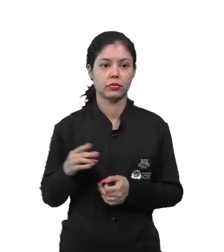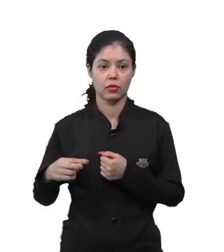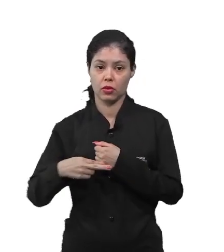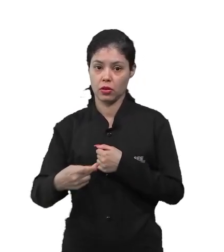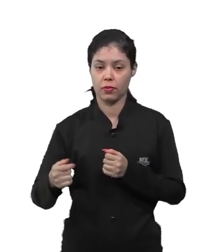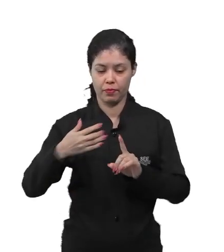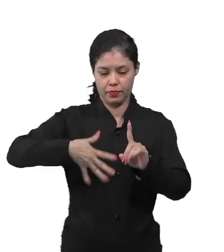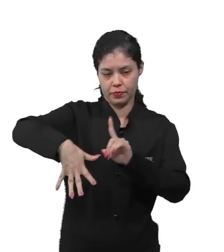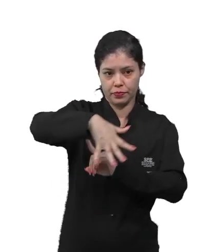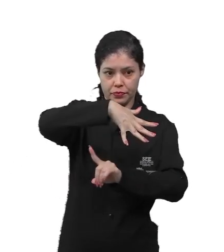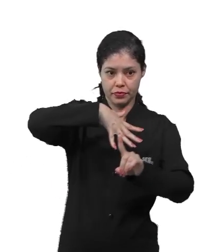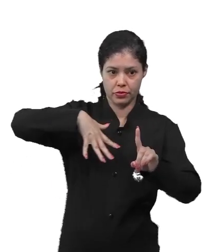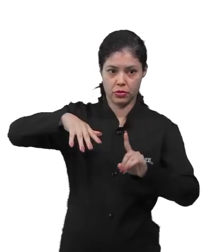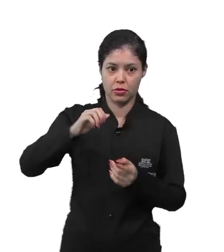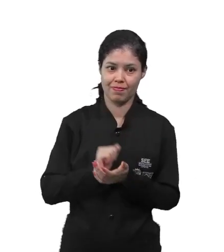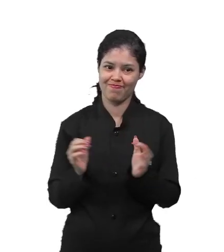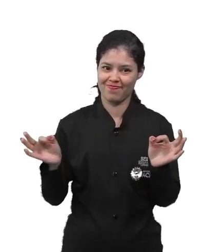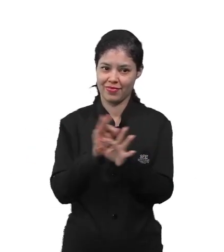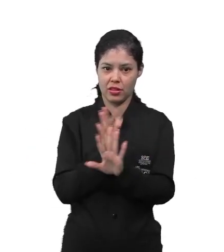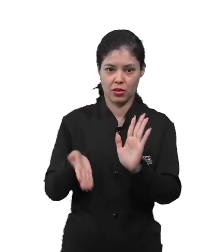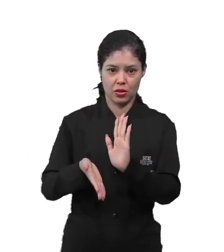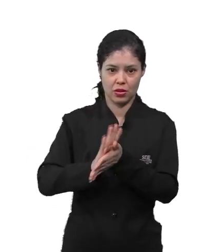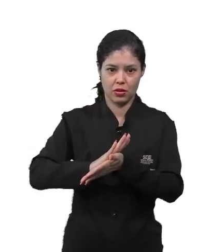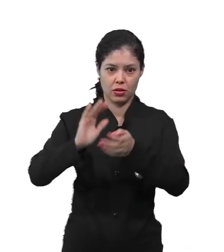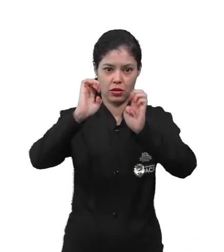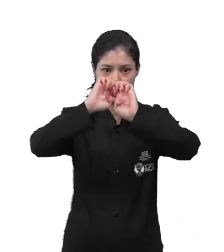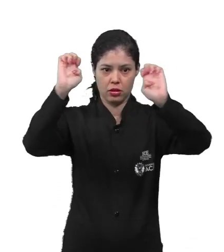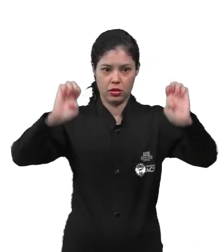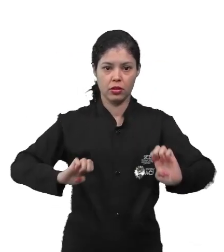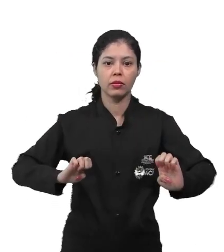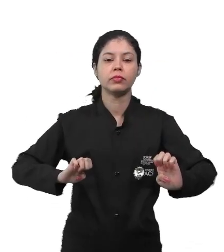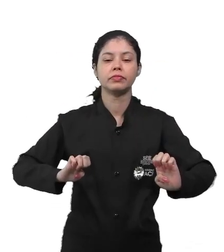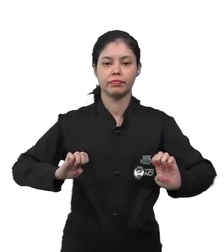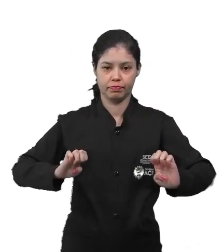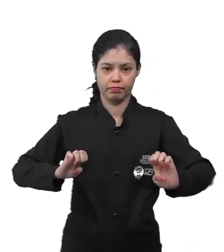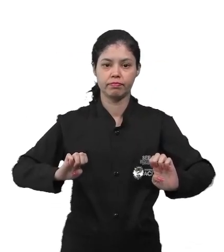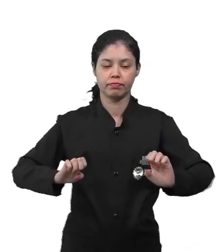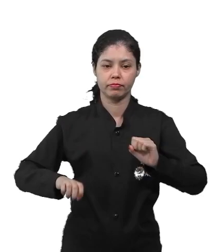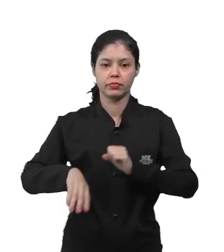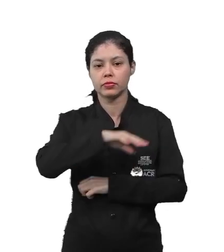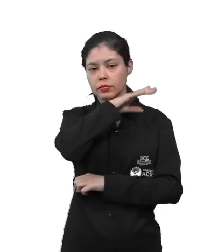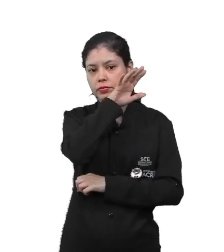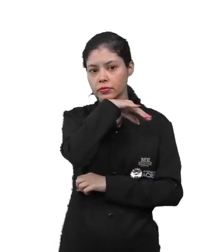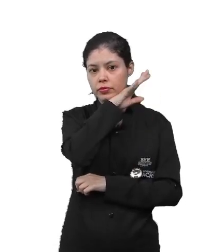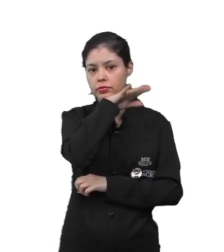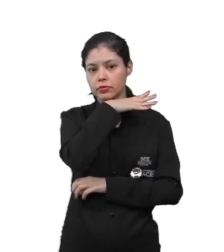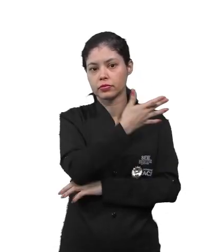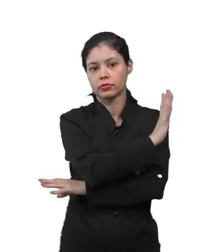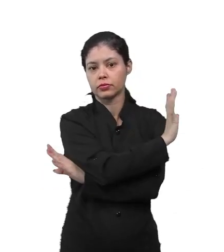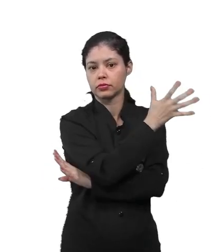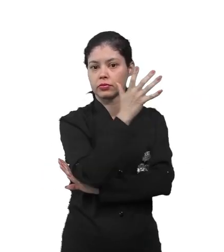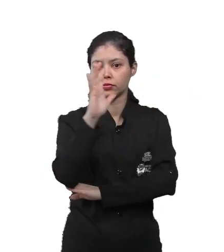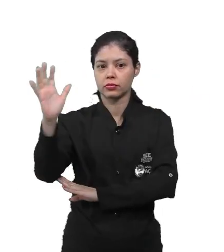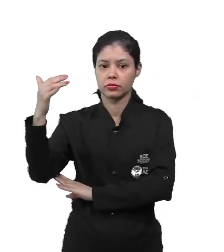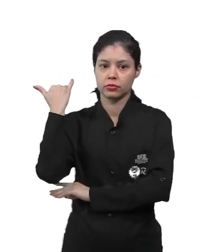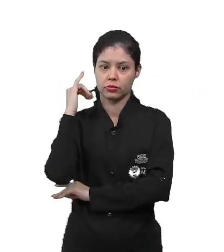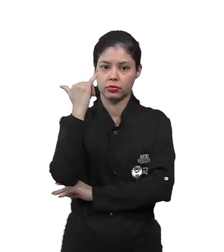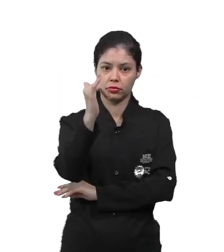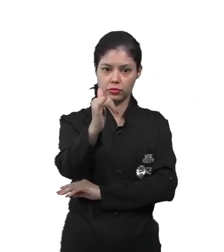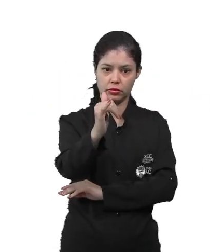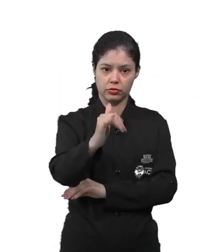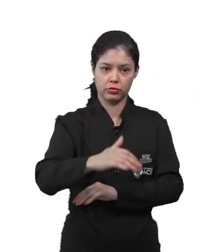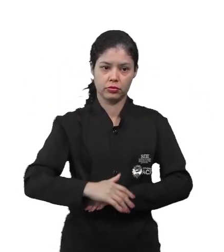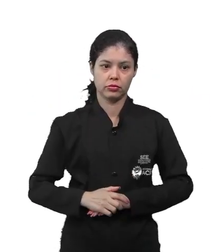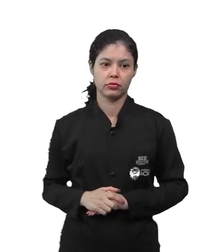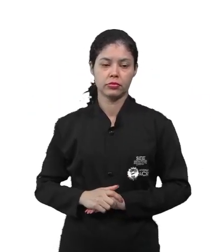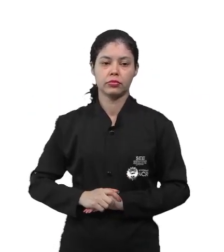Consequências ambientais: destruição de patrimônios, infraestrutura, fauna, flora e